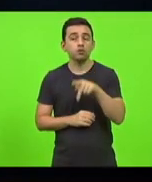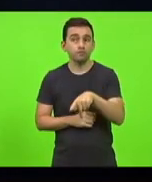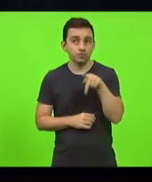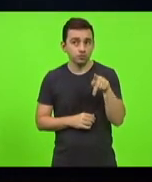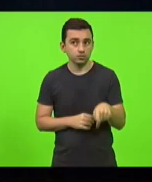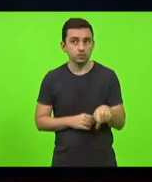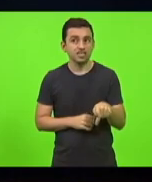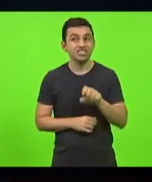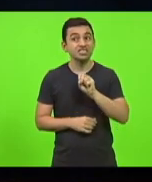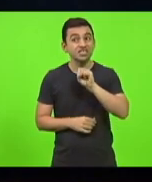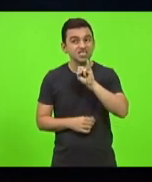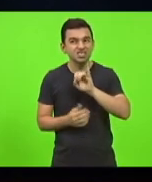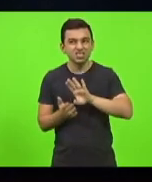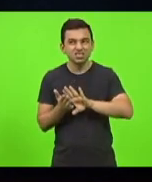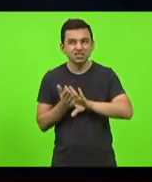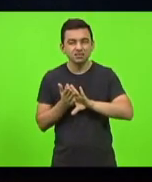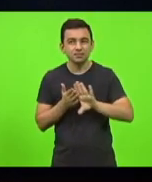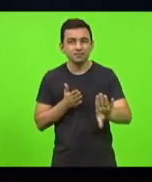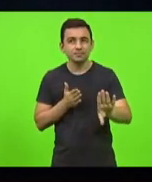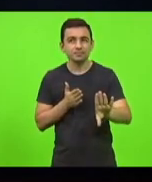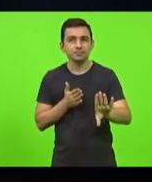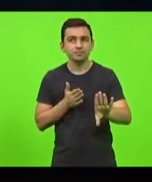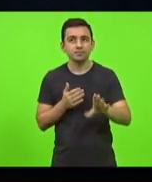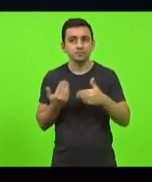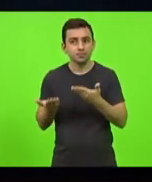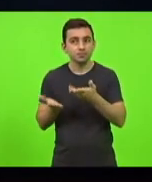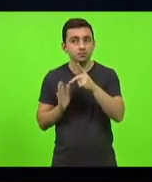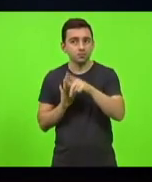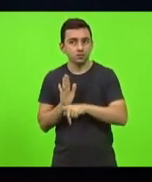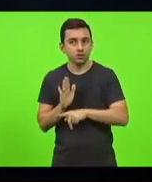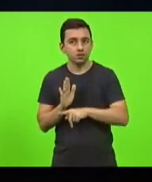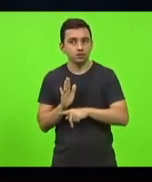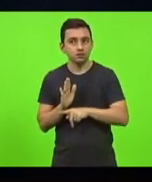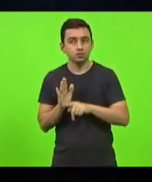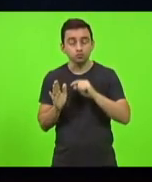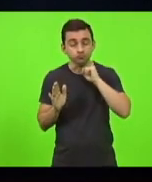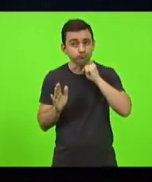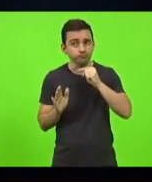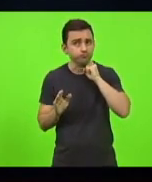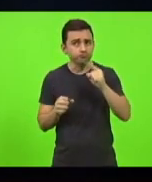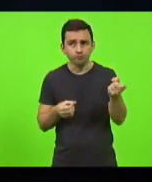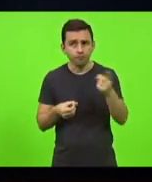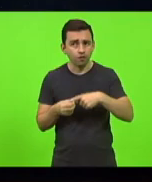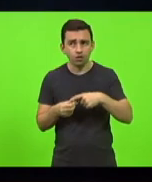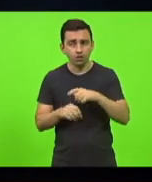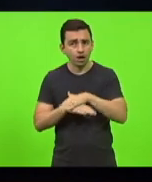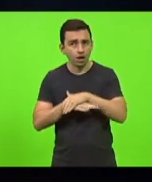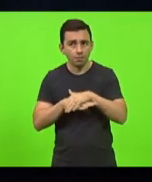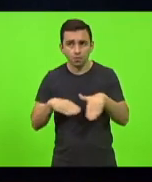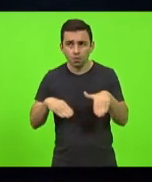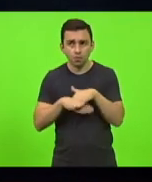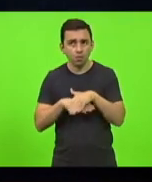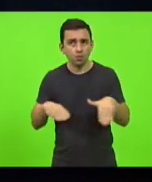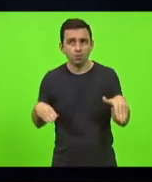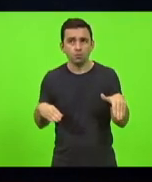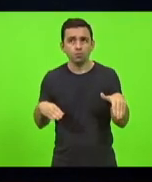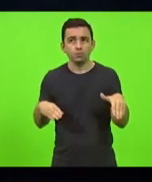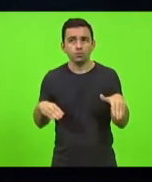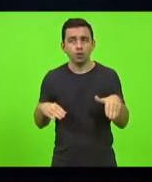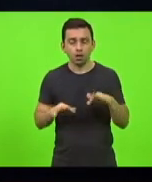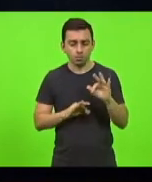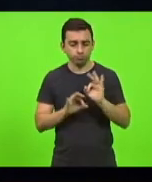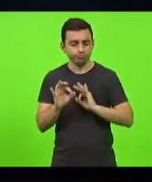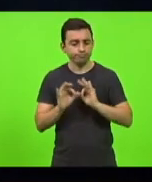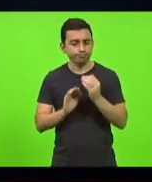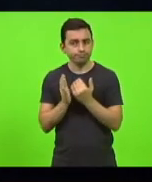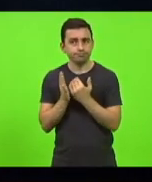nós rejeitarmos, o projeto não volta mais. Não tem mais aumento, não tem esse reajuste.